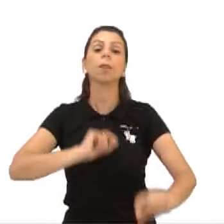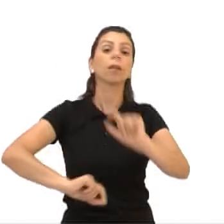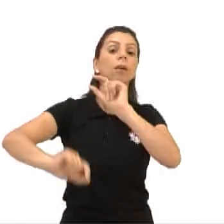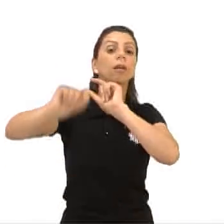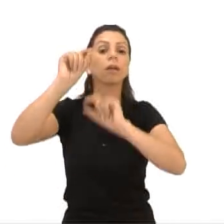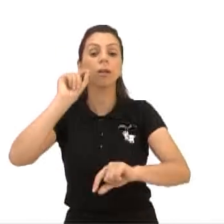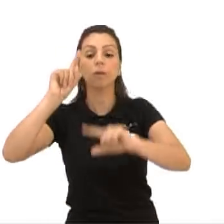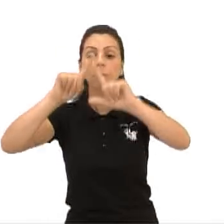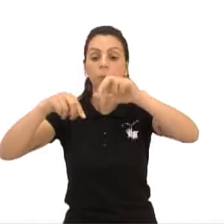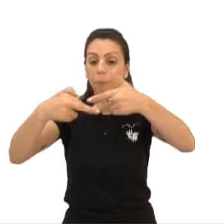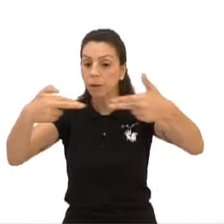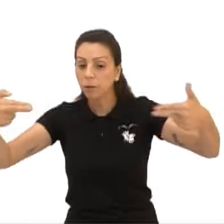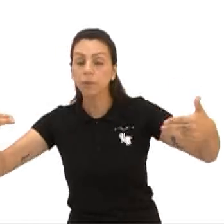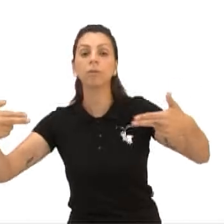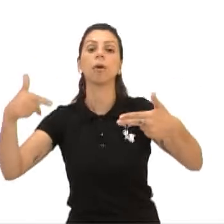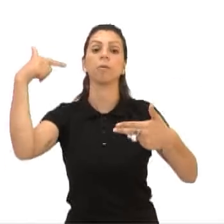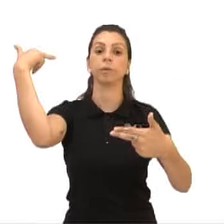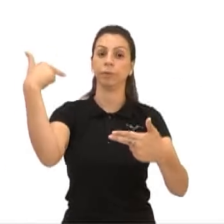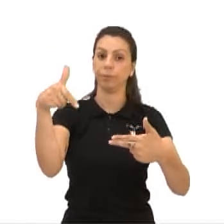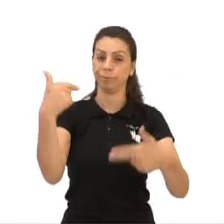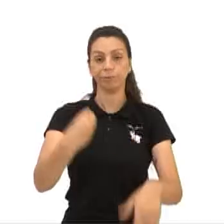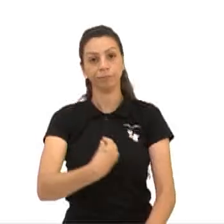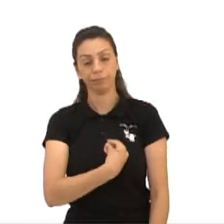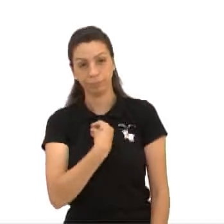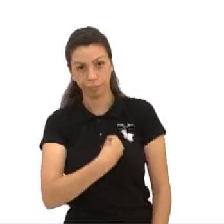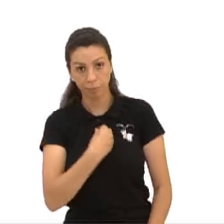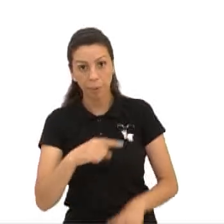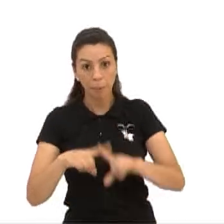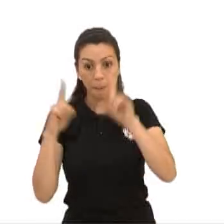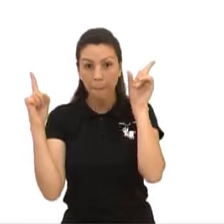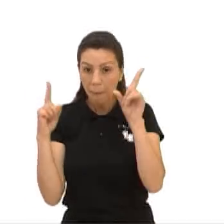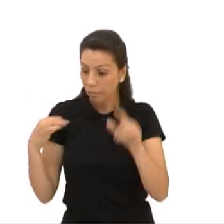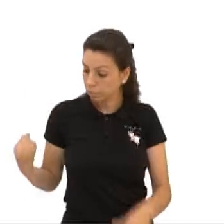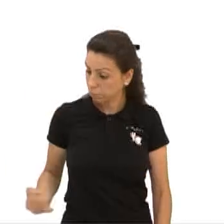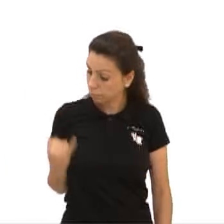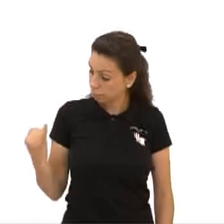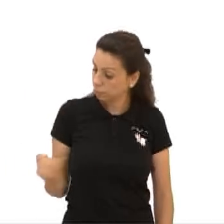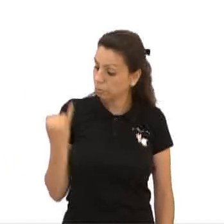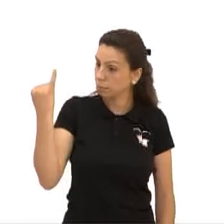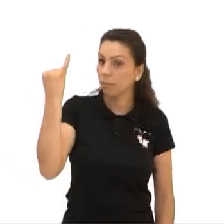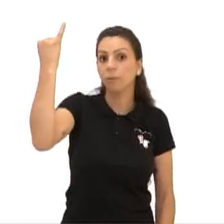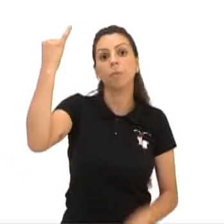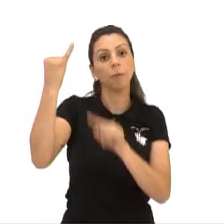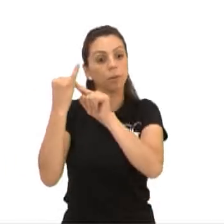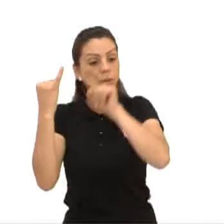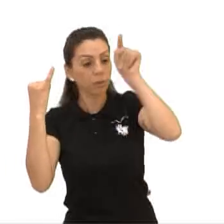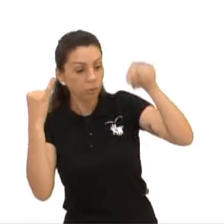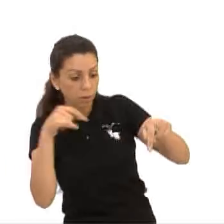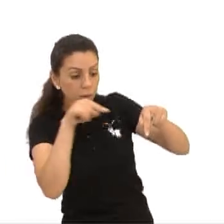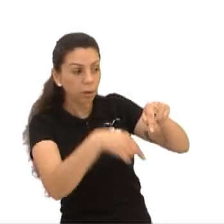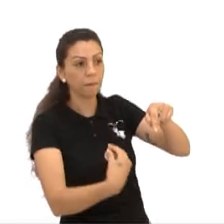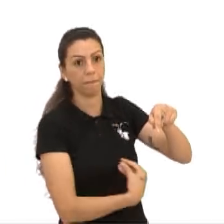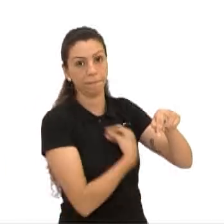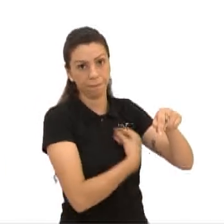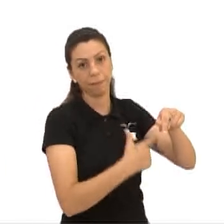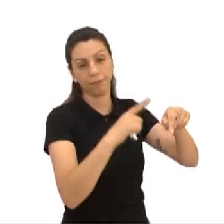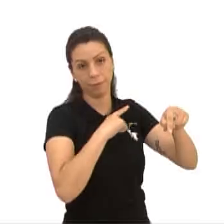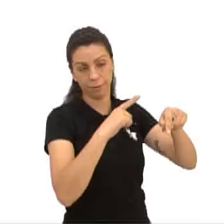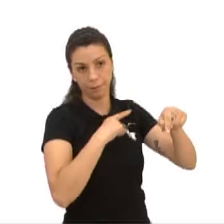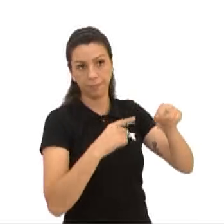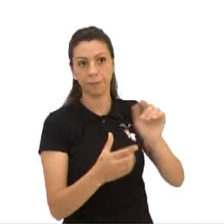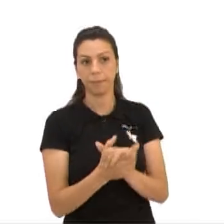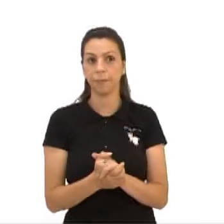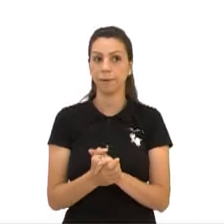os agentes que não vivem, mas que são indispensáveis àqueles que vivem dentro de um ecossistema? Nós vamos chamar